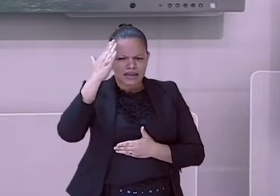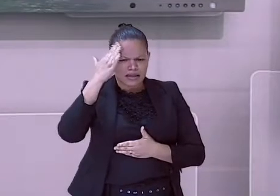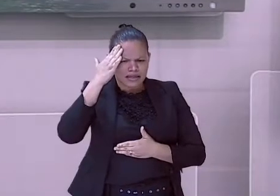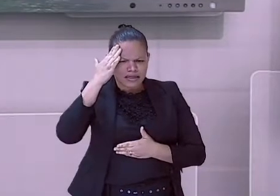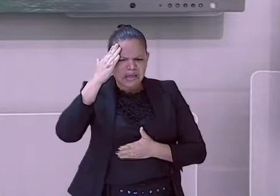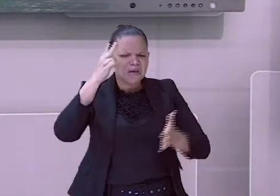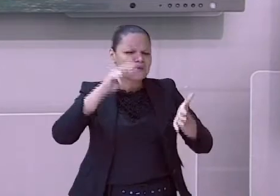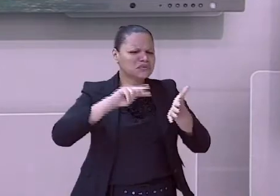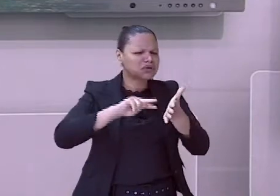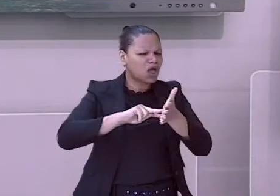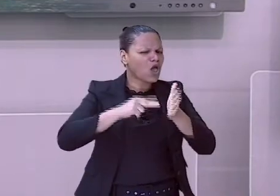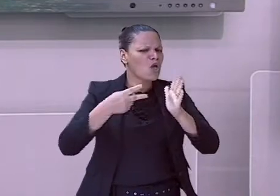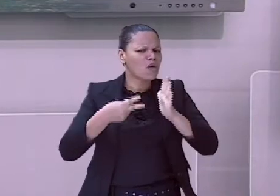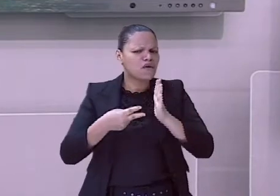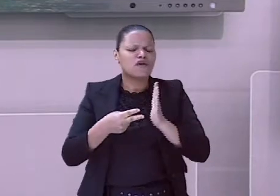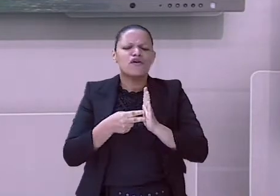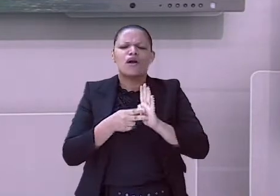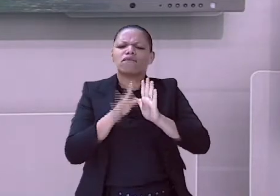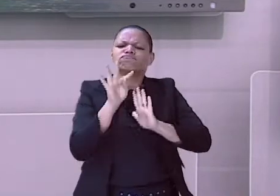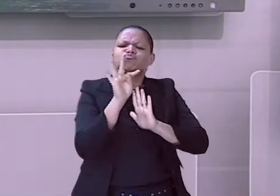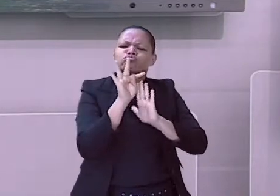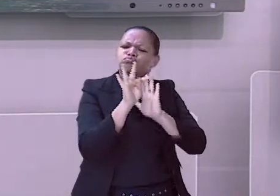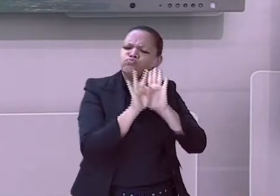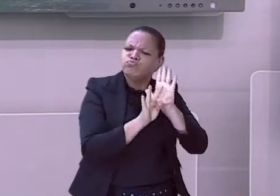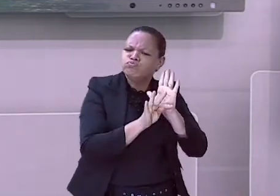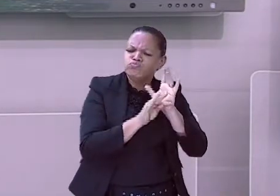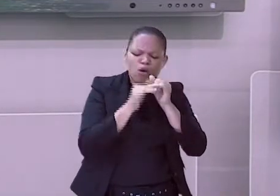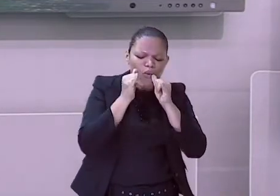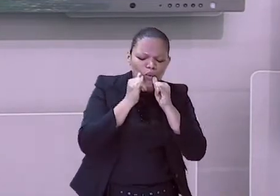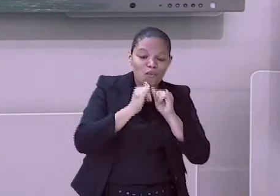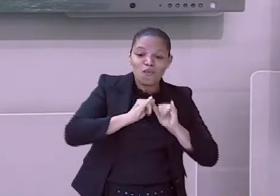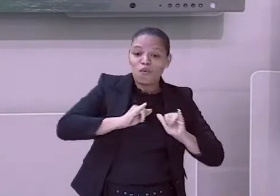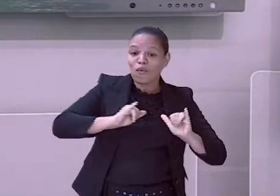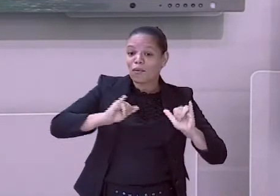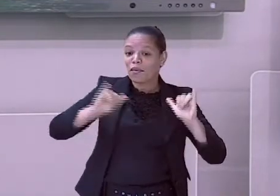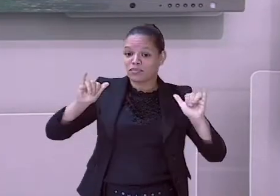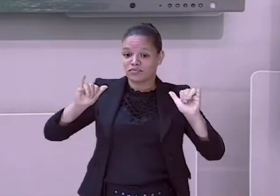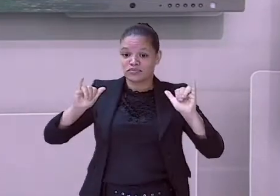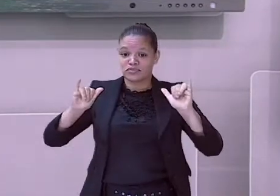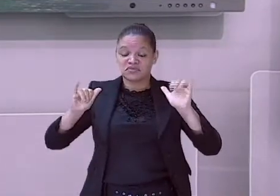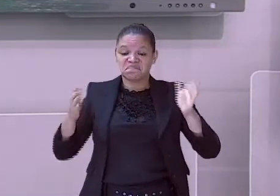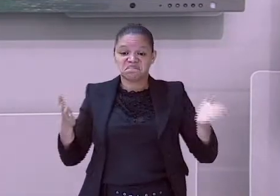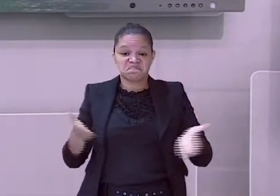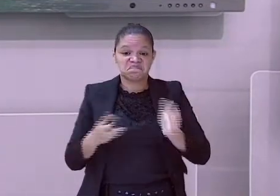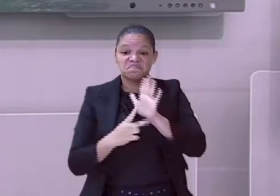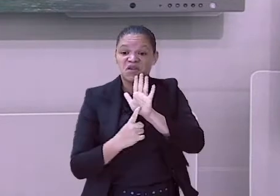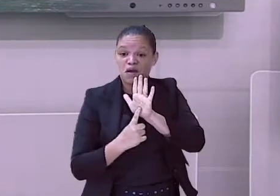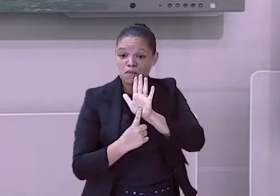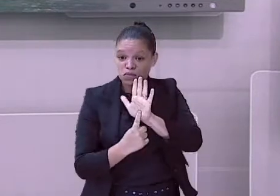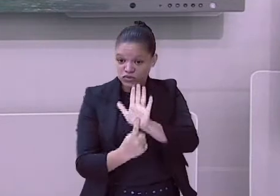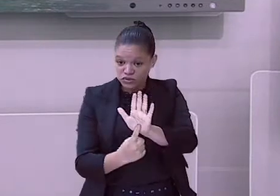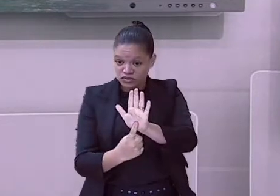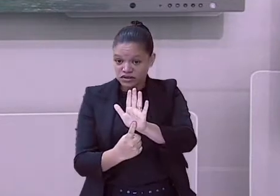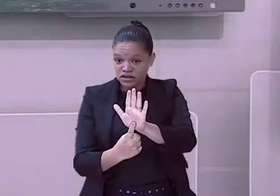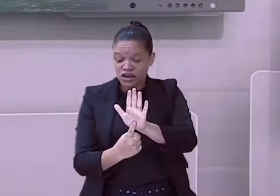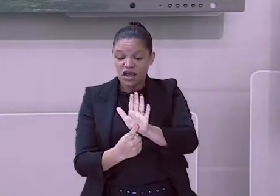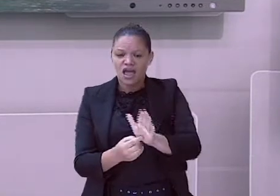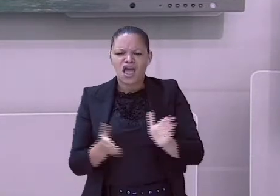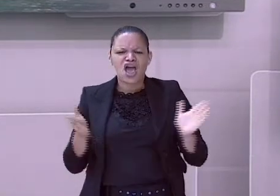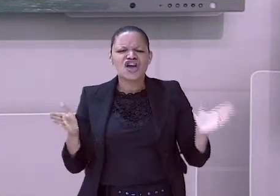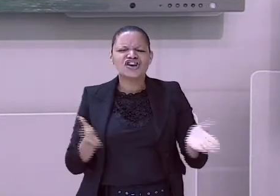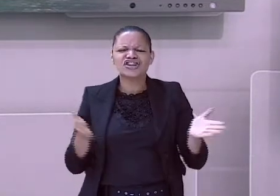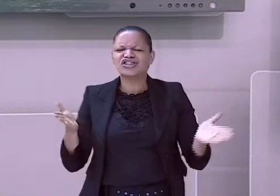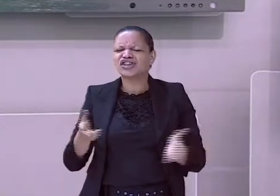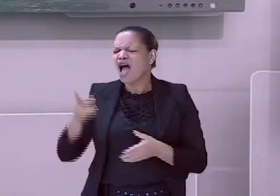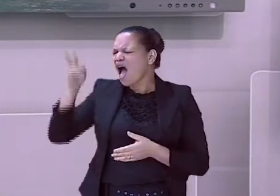informativo, que nós já esclarecemos, nós já buscamos aí na memorização o passo a